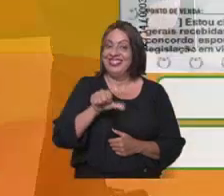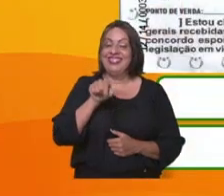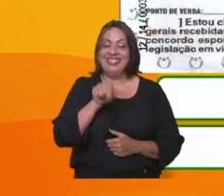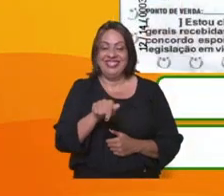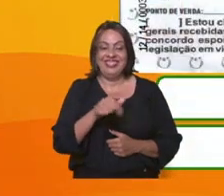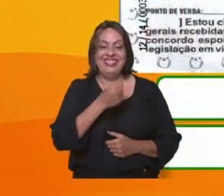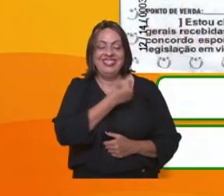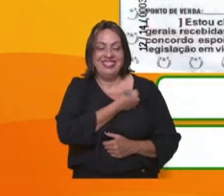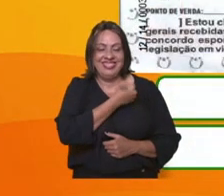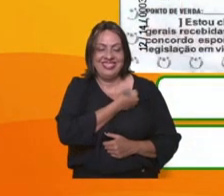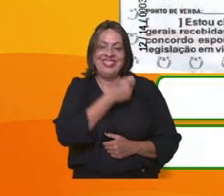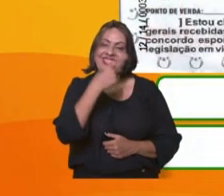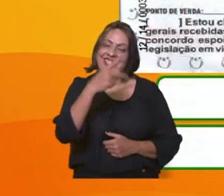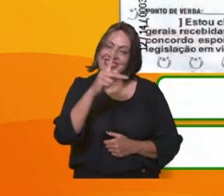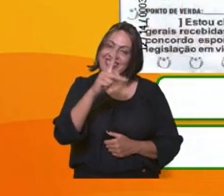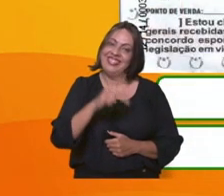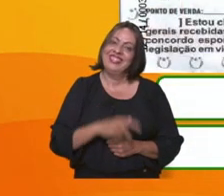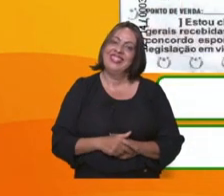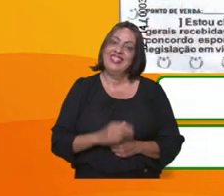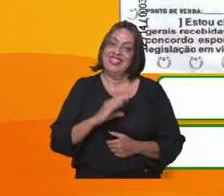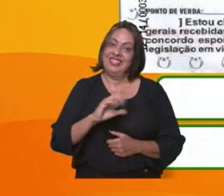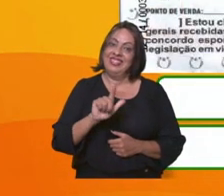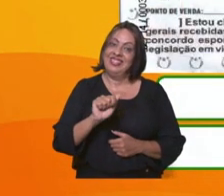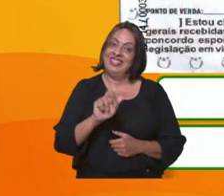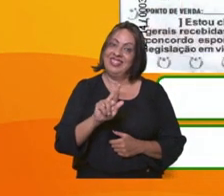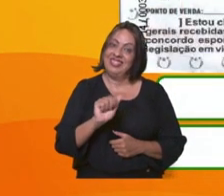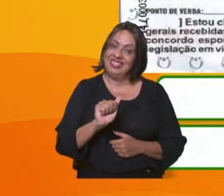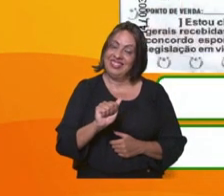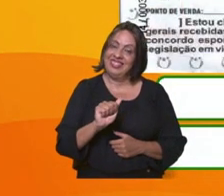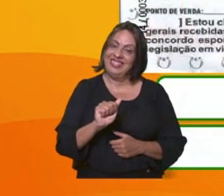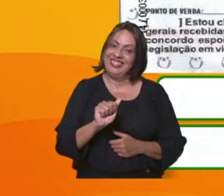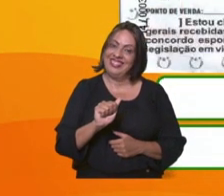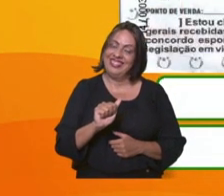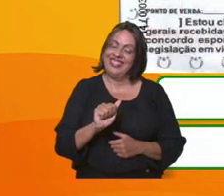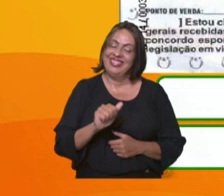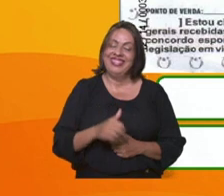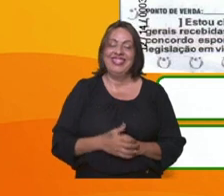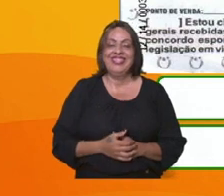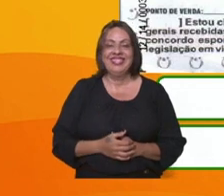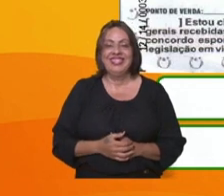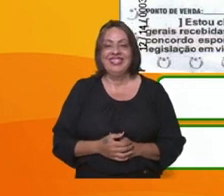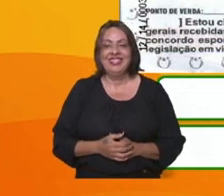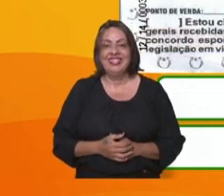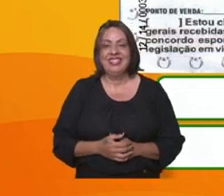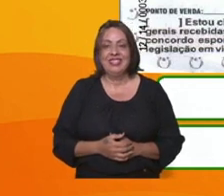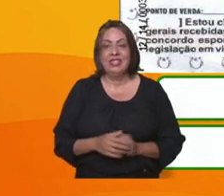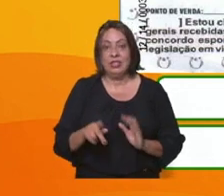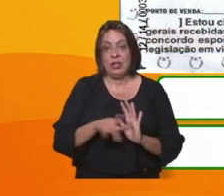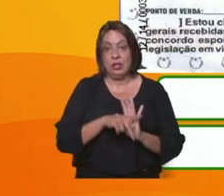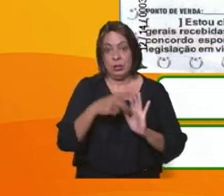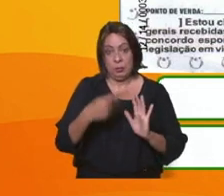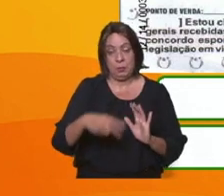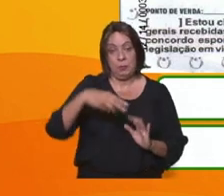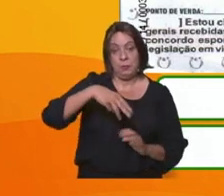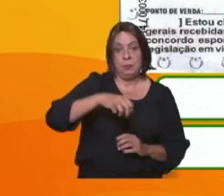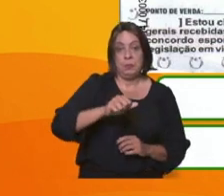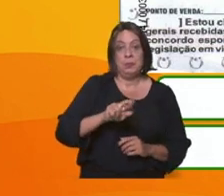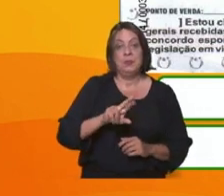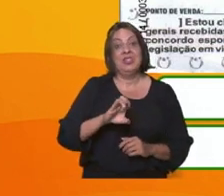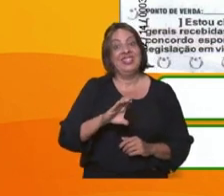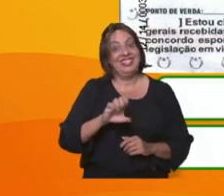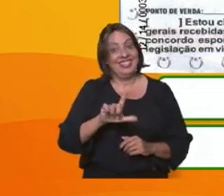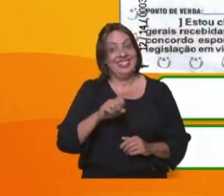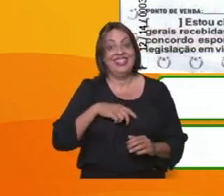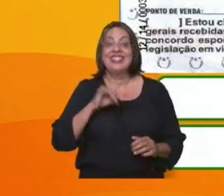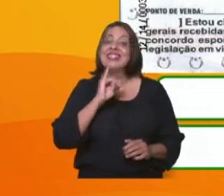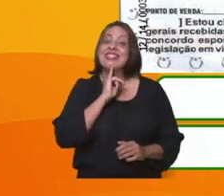067197, é o número do seu título. Você é a Clara Nícila Costa de Oliveira, do loteamento Marcela em